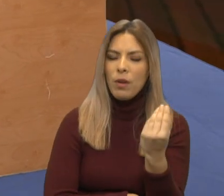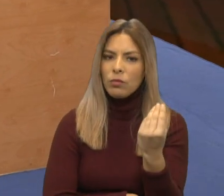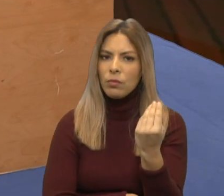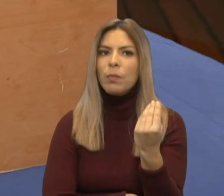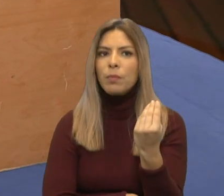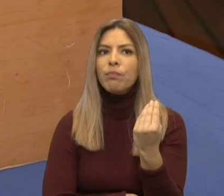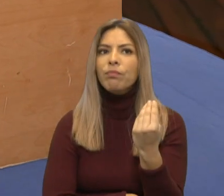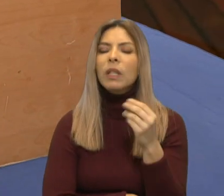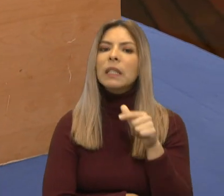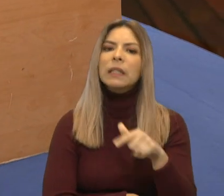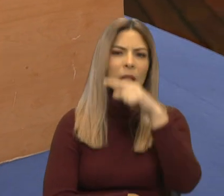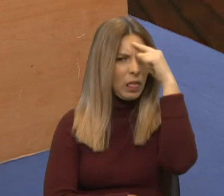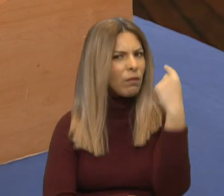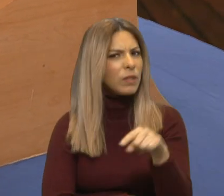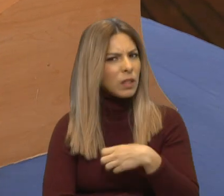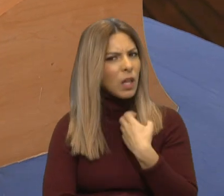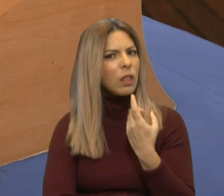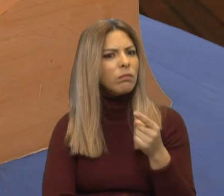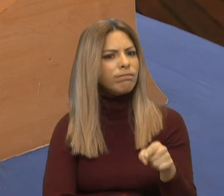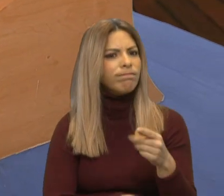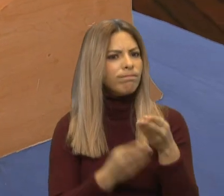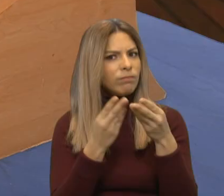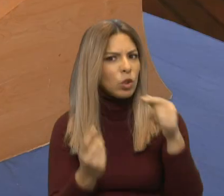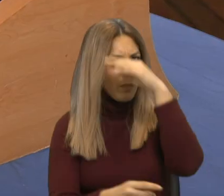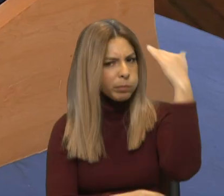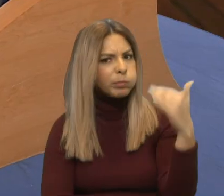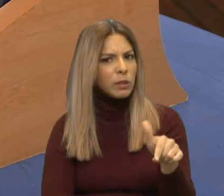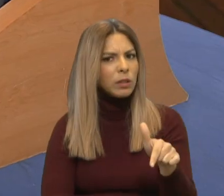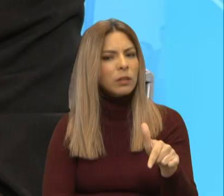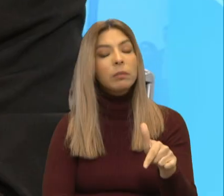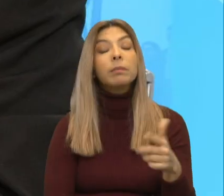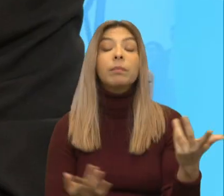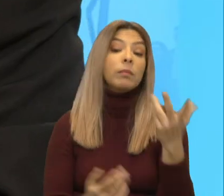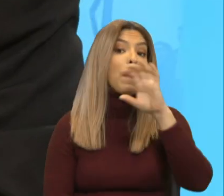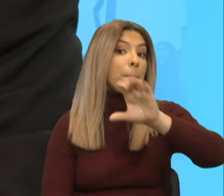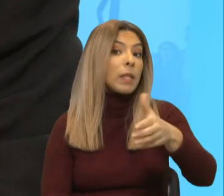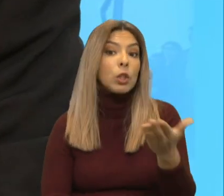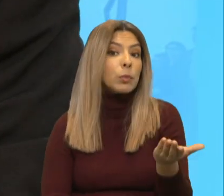problemas que dificilmente vão encontrar resolução proximamente. Não, o país precisa